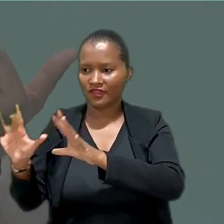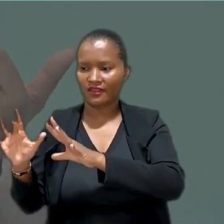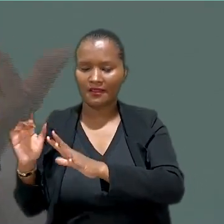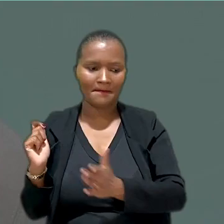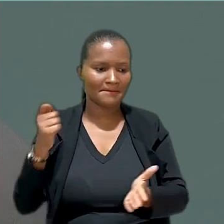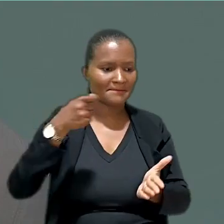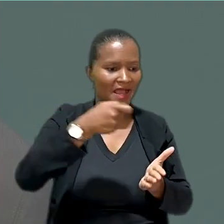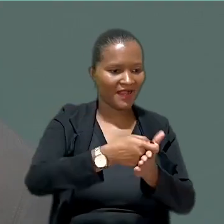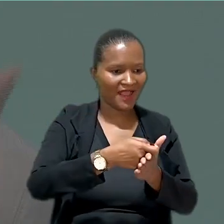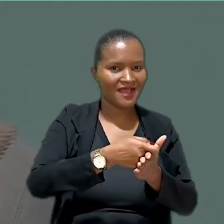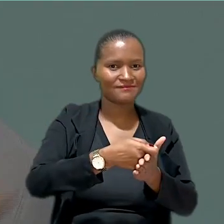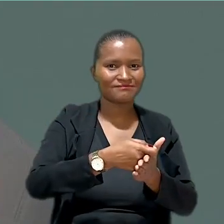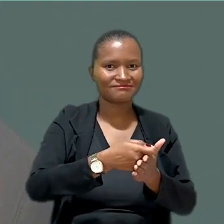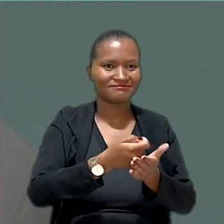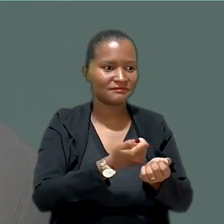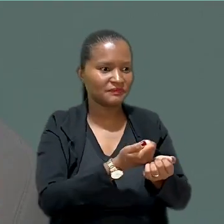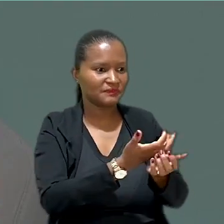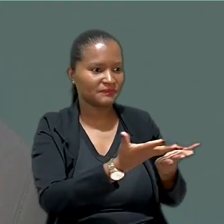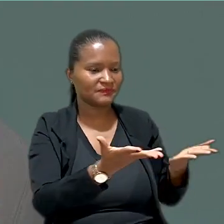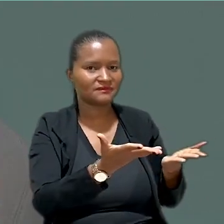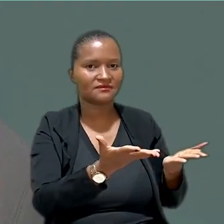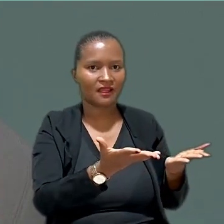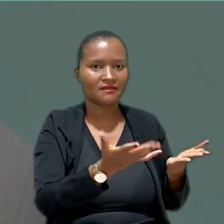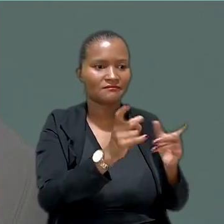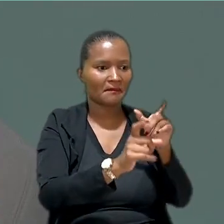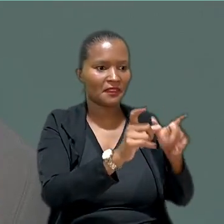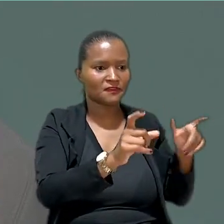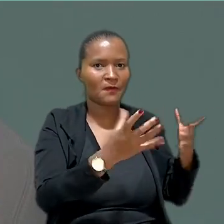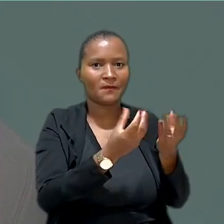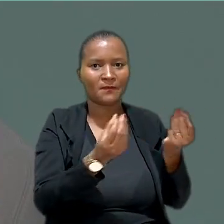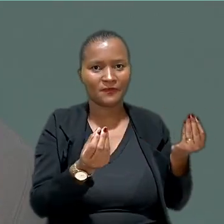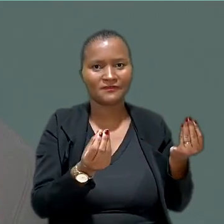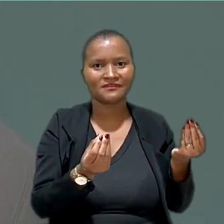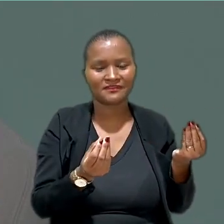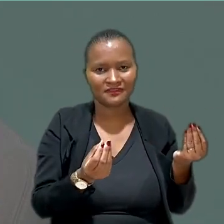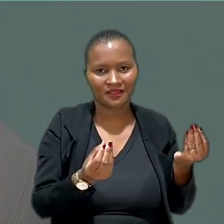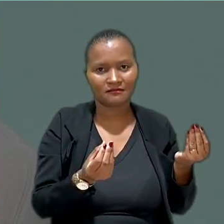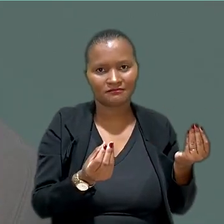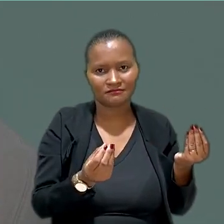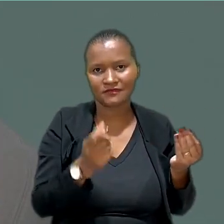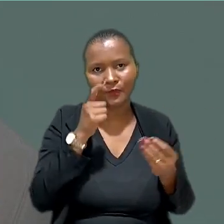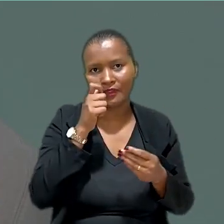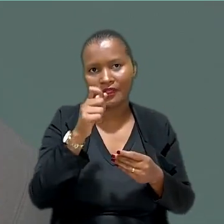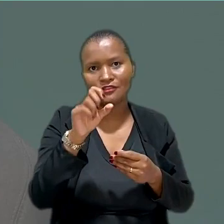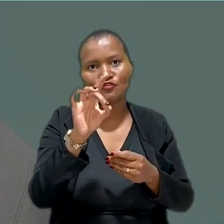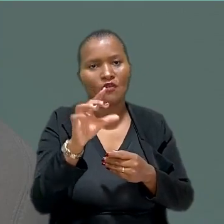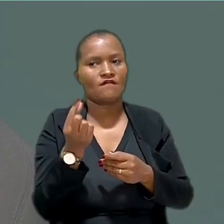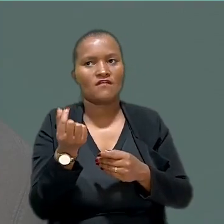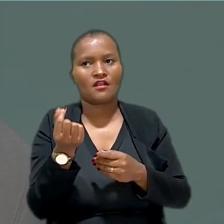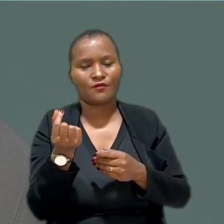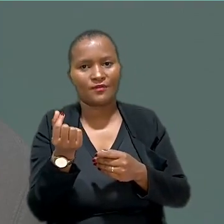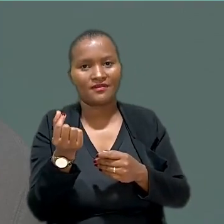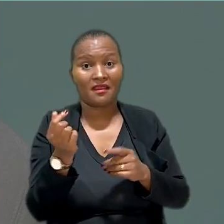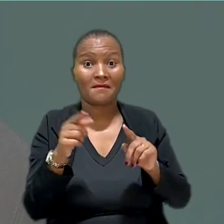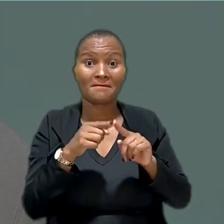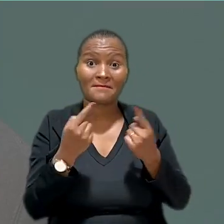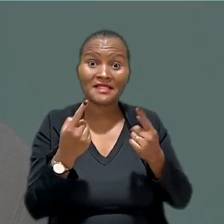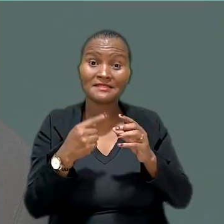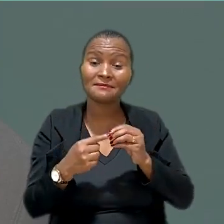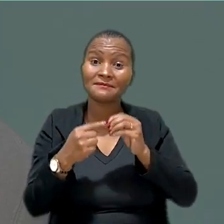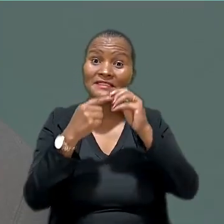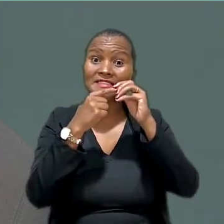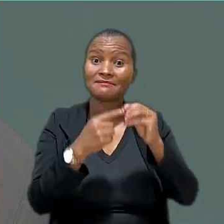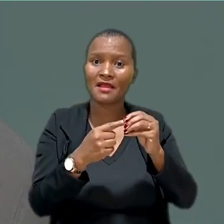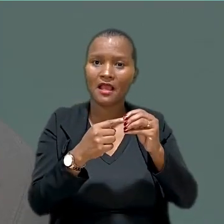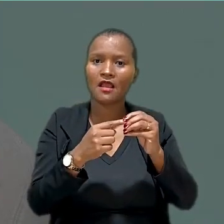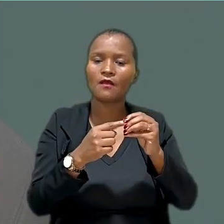processos com o valor que foi arrecadado. Então, não somente nos interessa o volume de recursos financeiros, mas